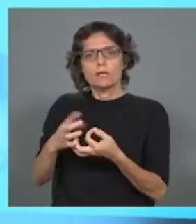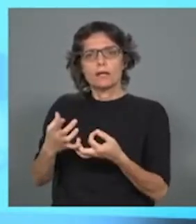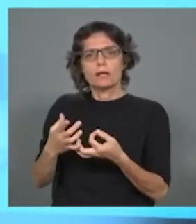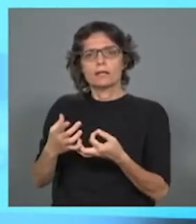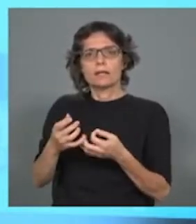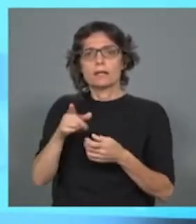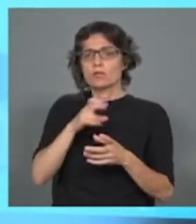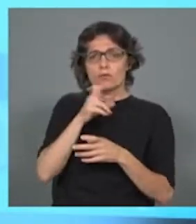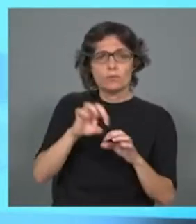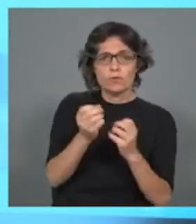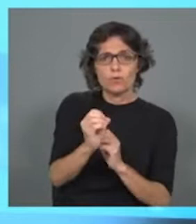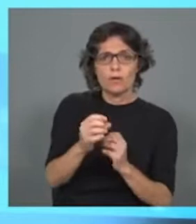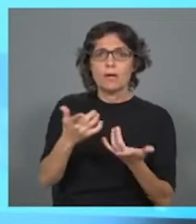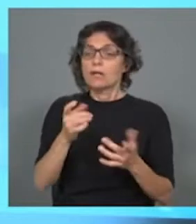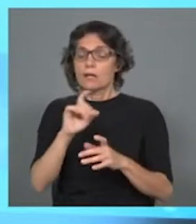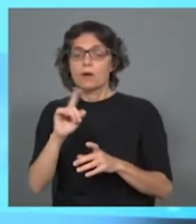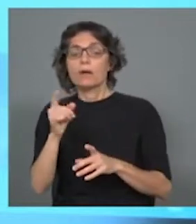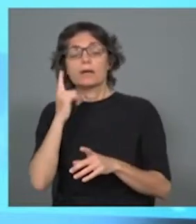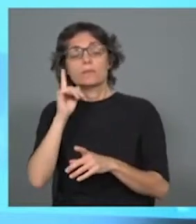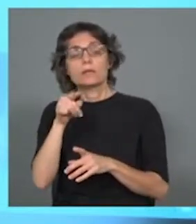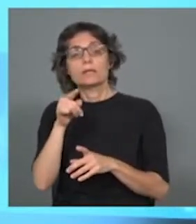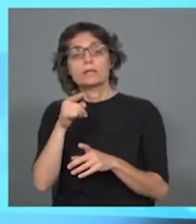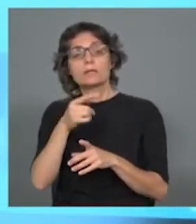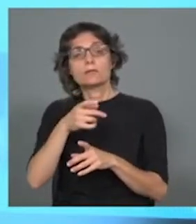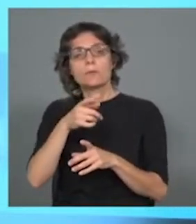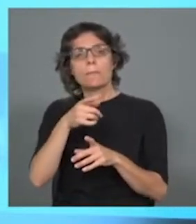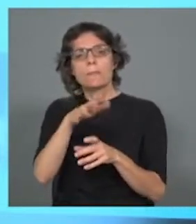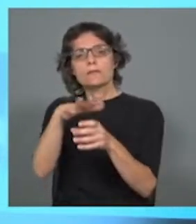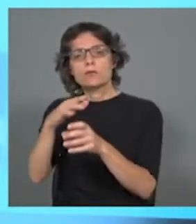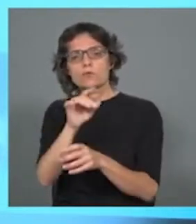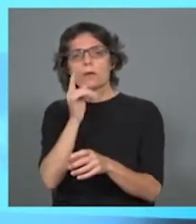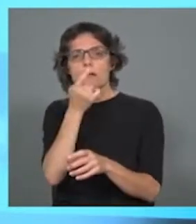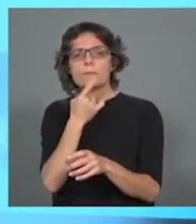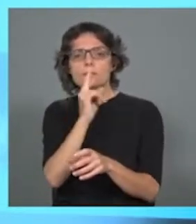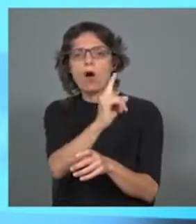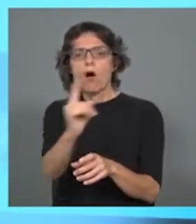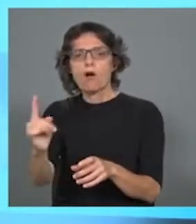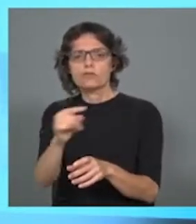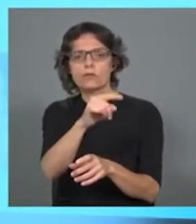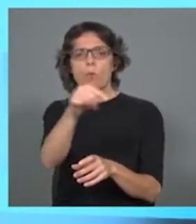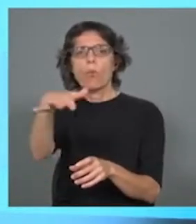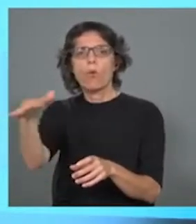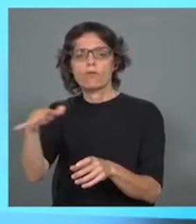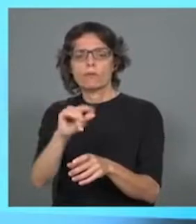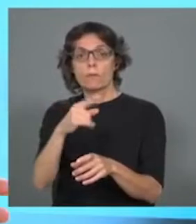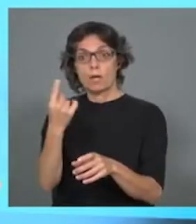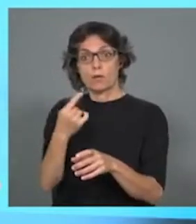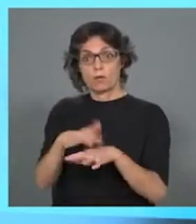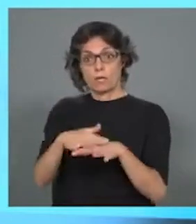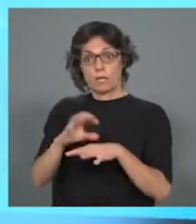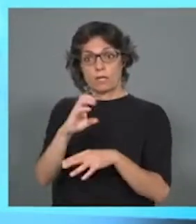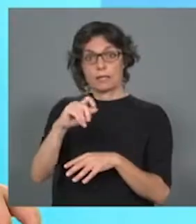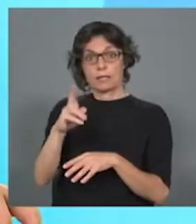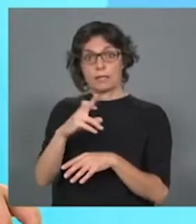que estas situações sejam identificadas. E isso, sim, esta proximidade, esta capilaridade da Caritas, no